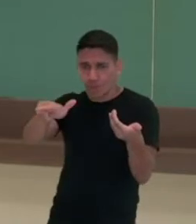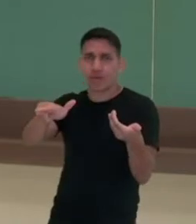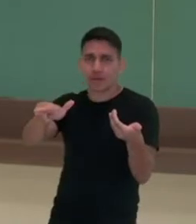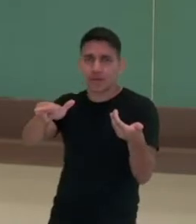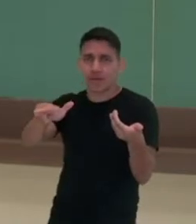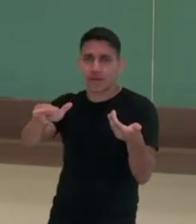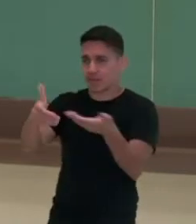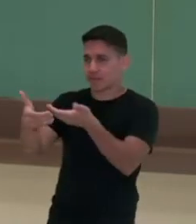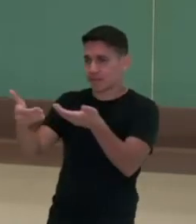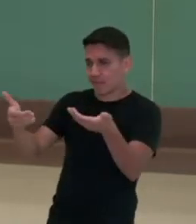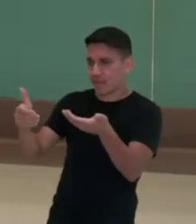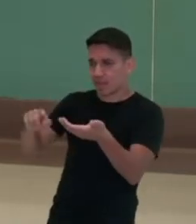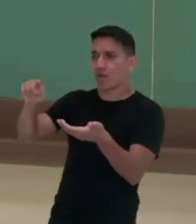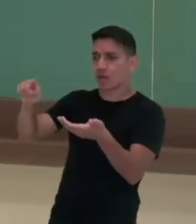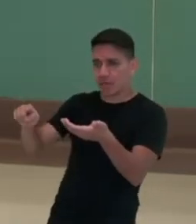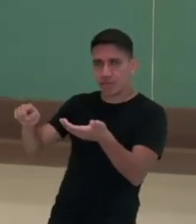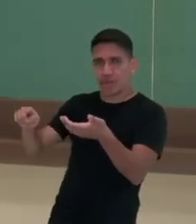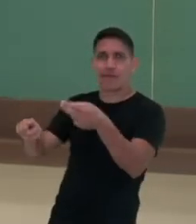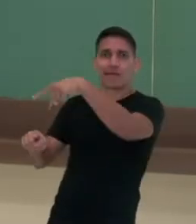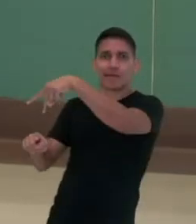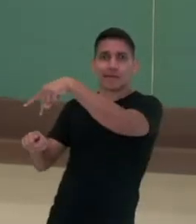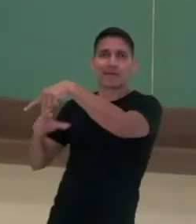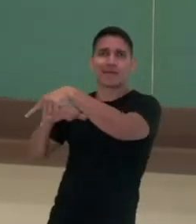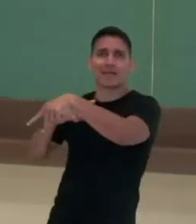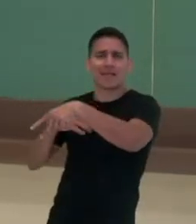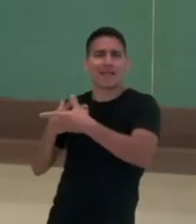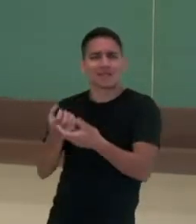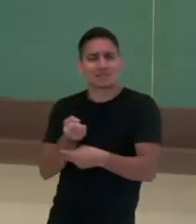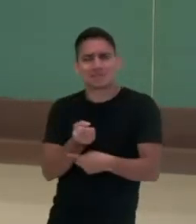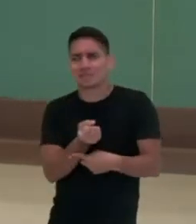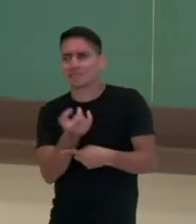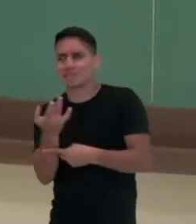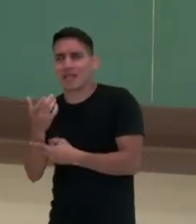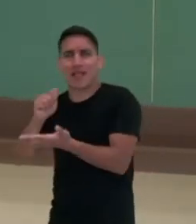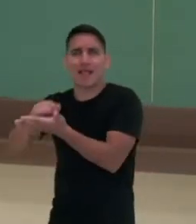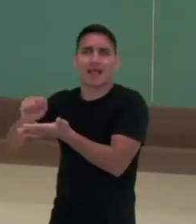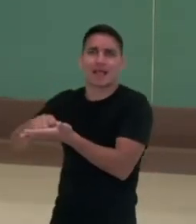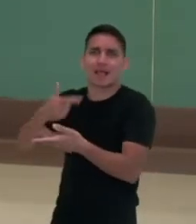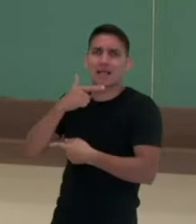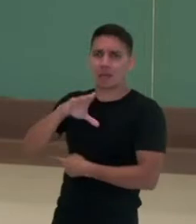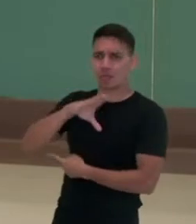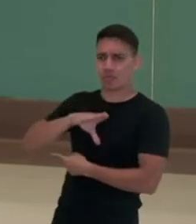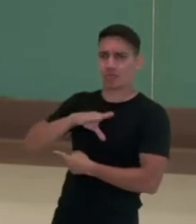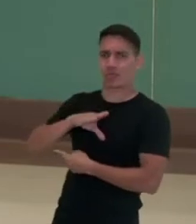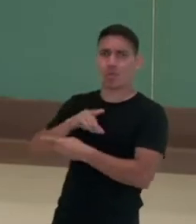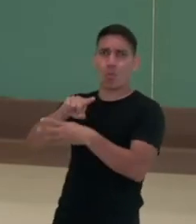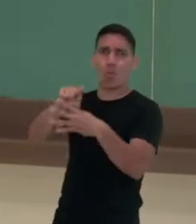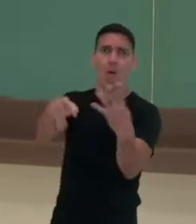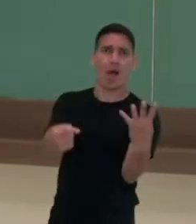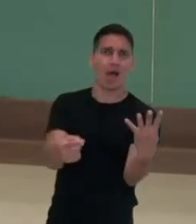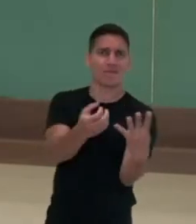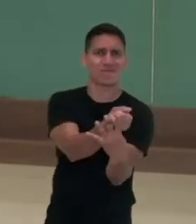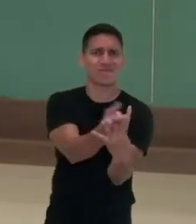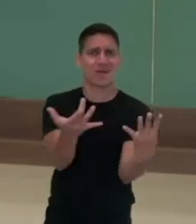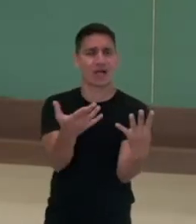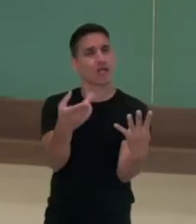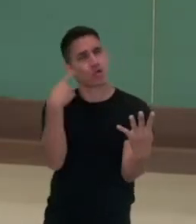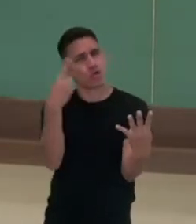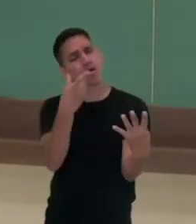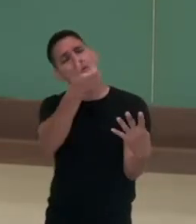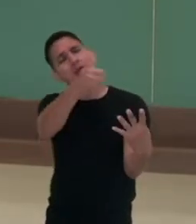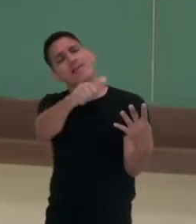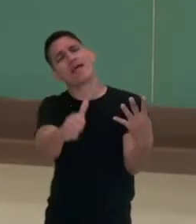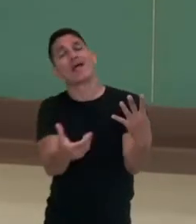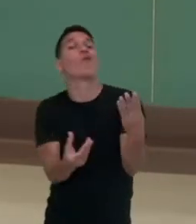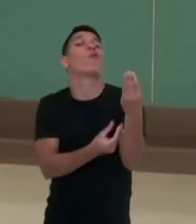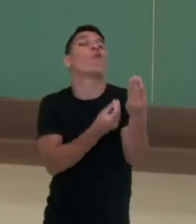circunflexo, separado com acento circunflexo. Então temos aí vários porquês e vamos ver aí com mais cautela como que a gente